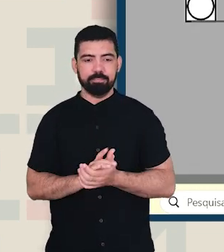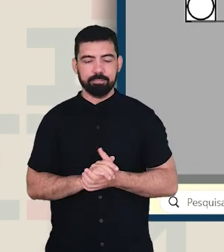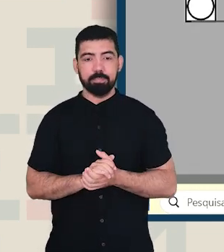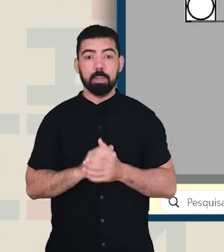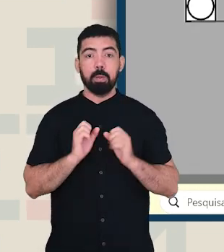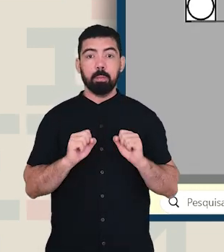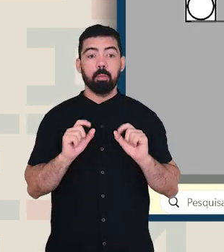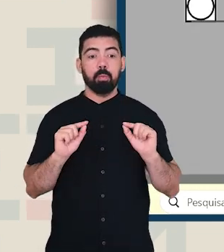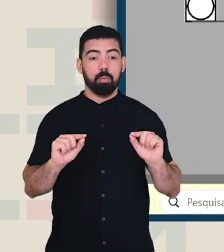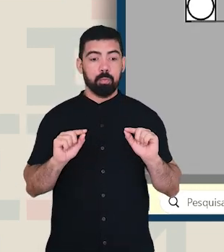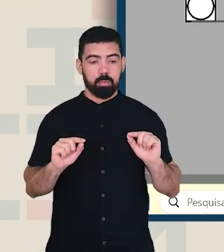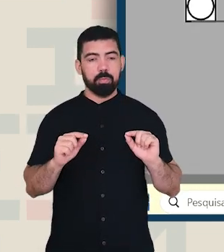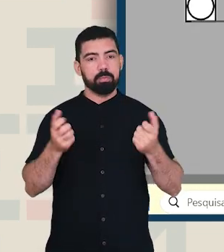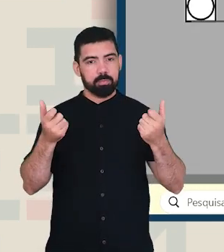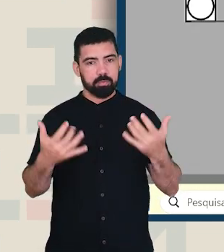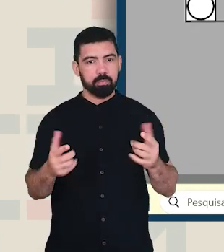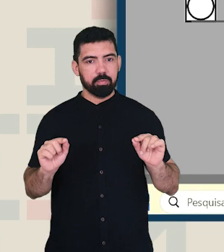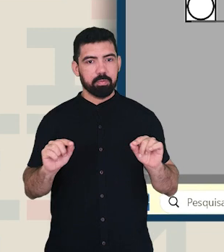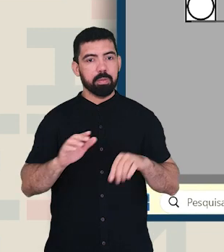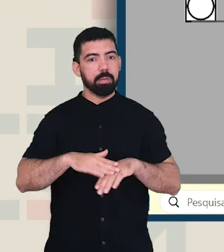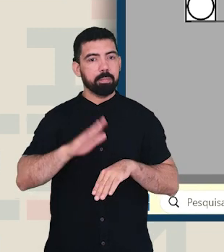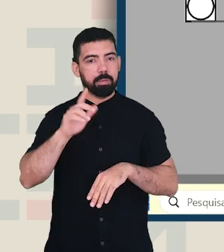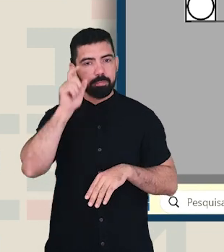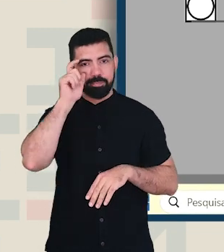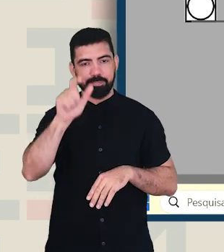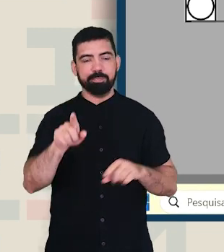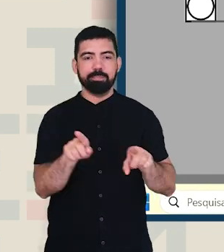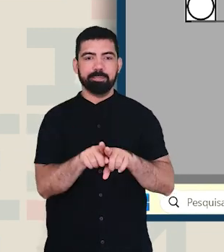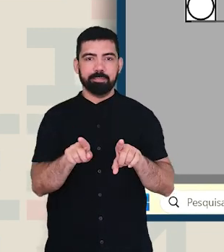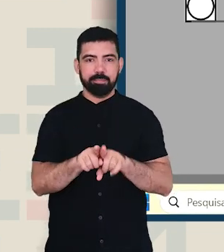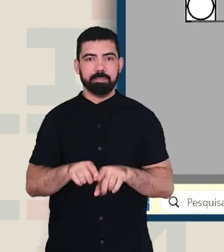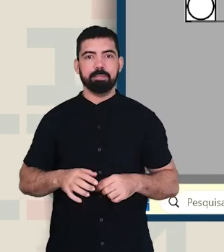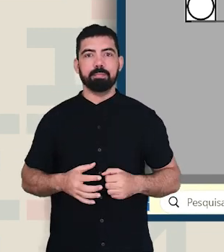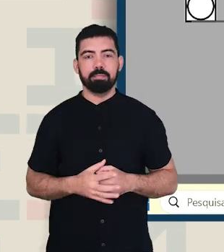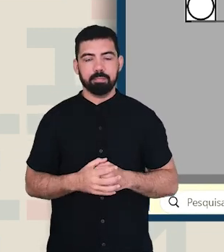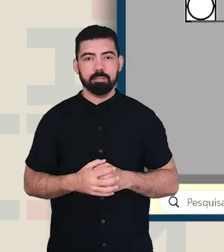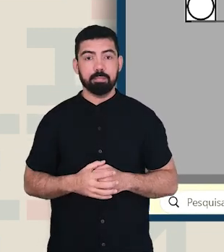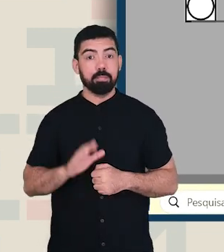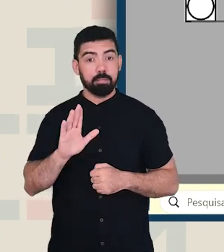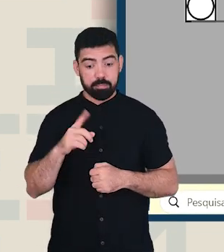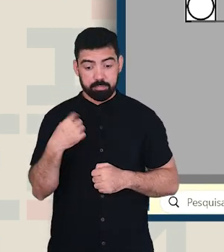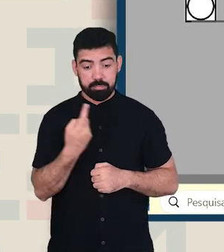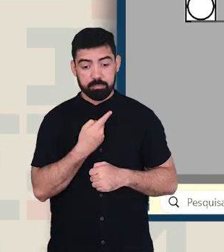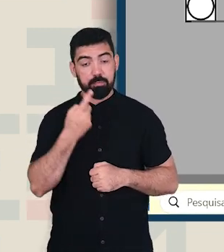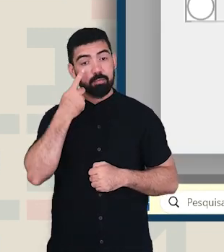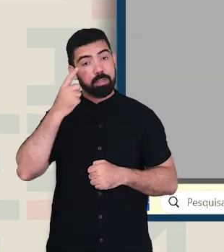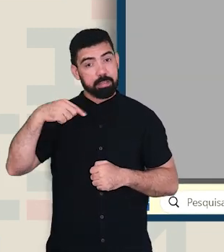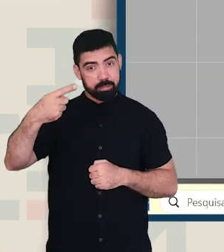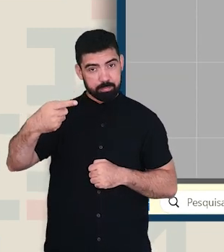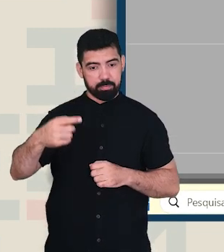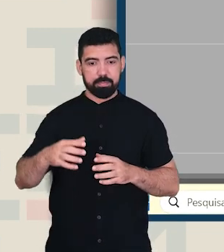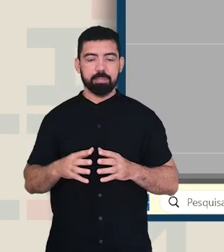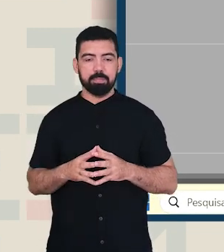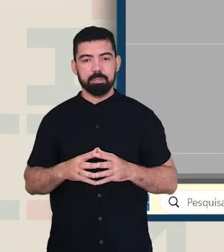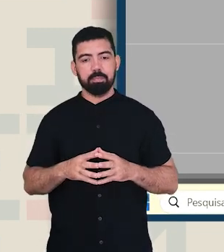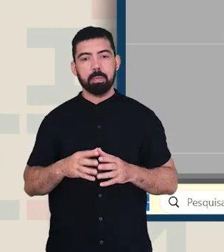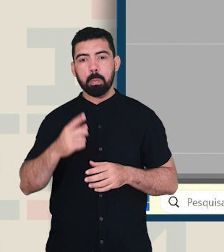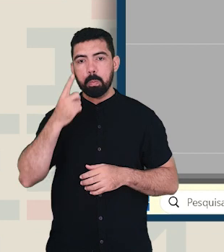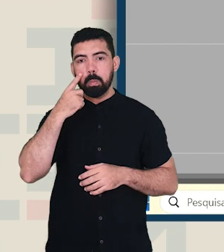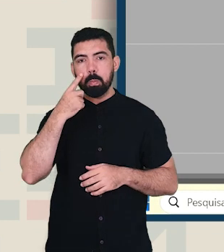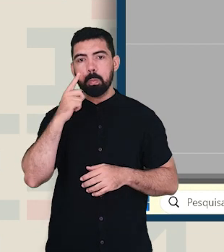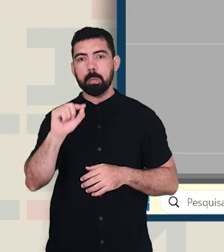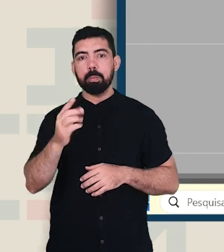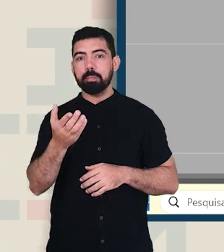que pode ser um pouco também uma das mais interessantes, mas que vamos ver depois. Temos